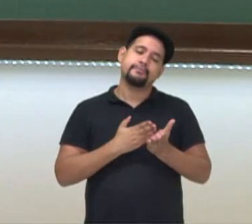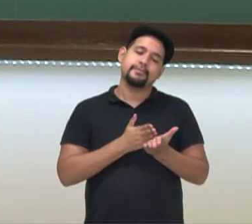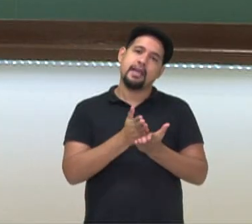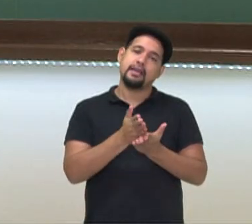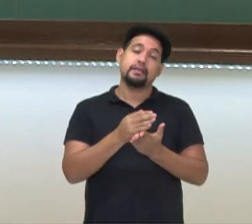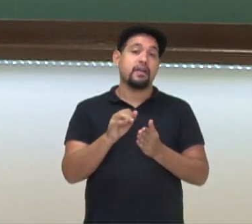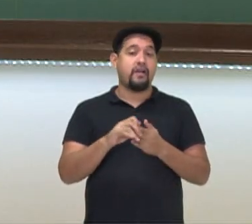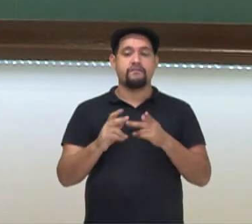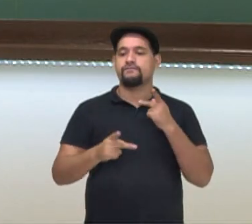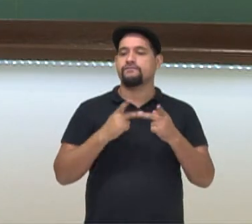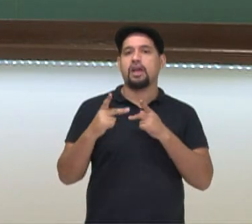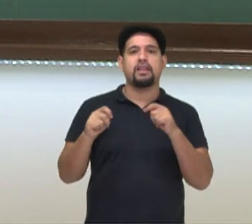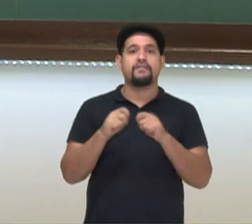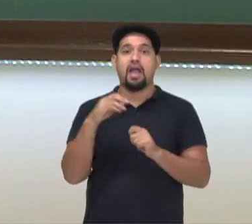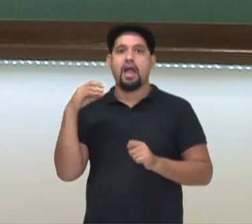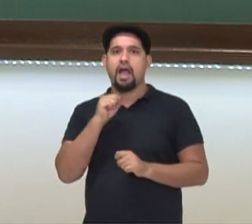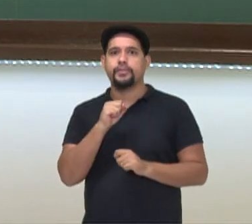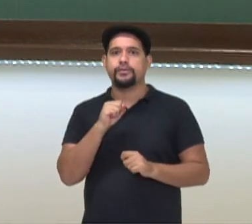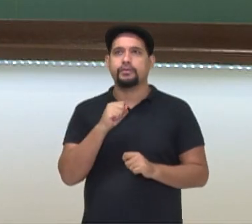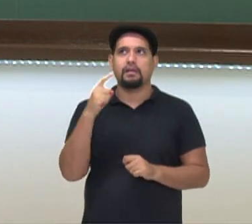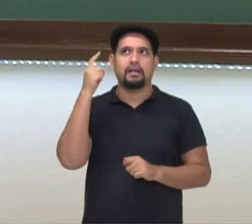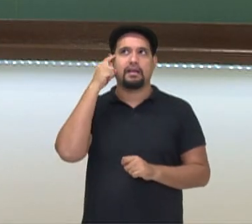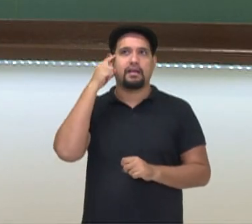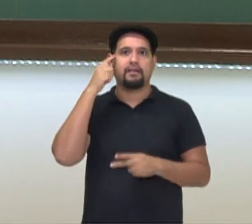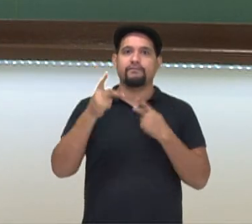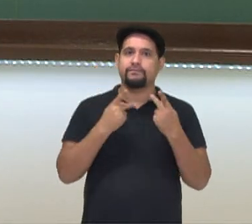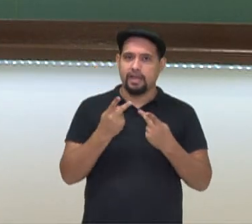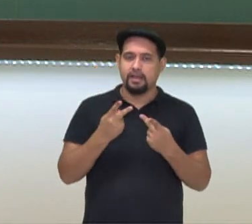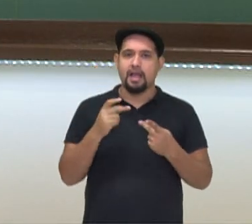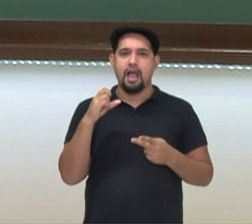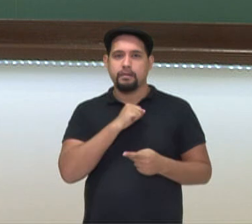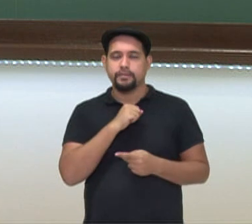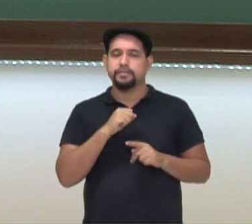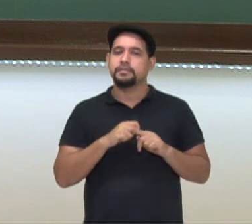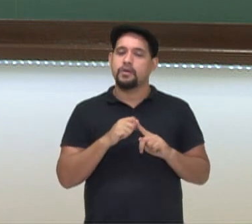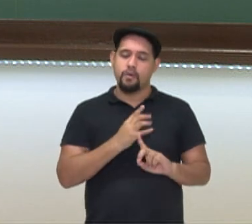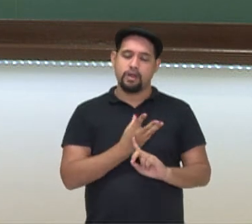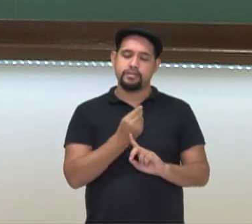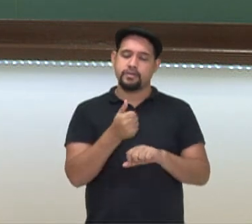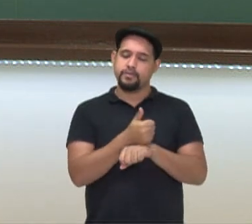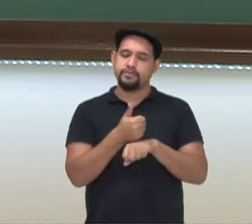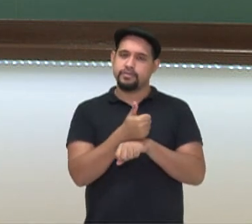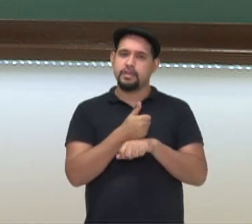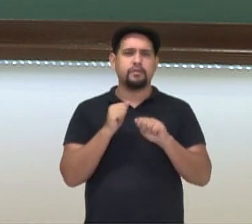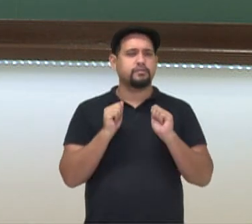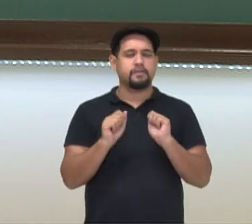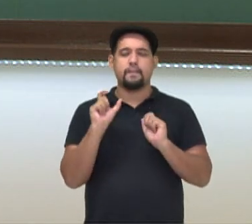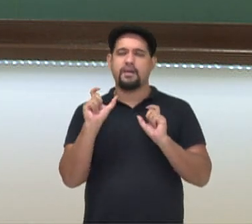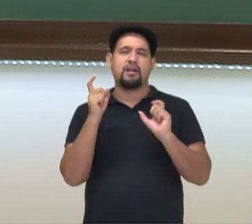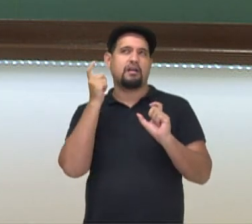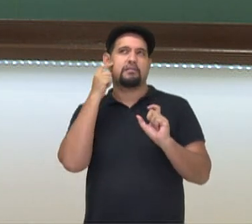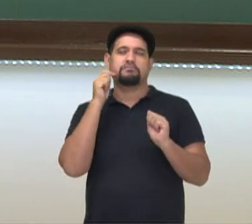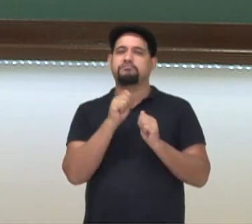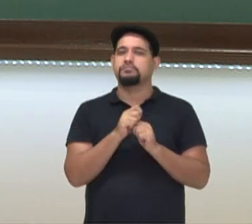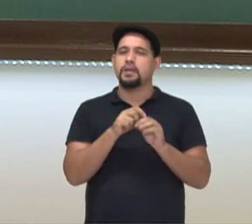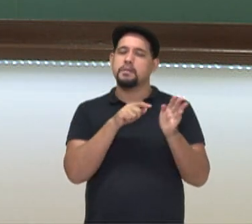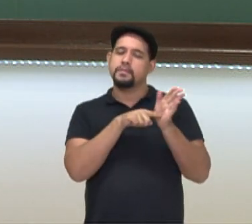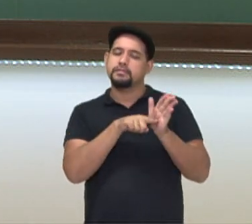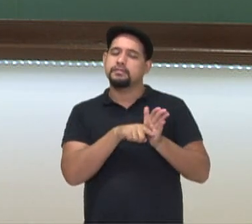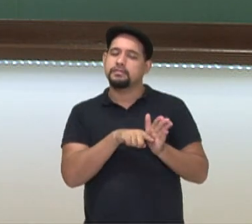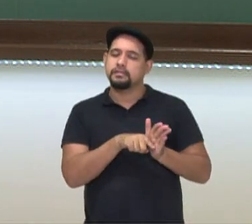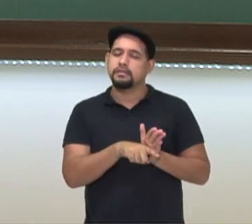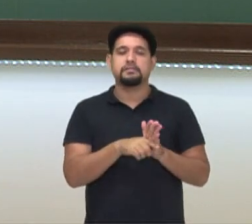as falas são feitas na hora da improvisação. Então, um artista profissional, ele pode improvisar como pesquisa